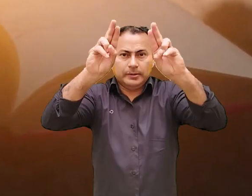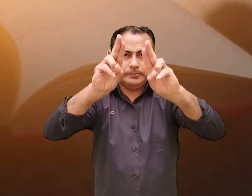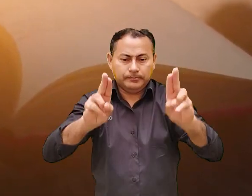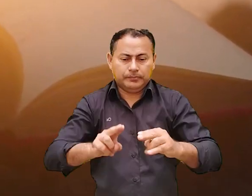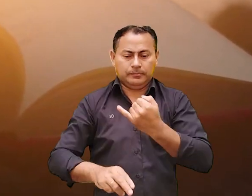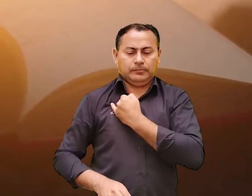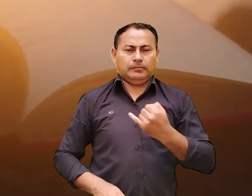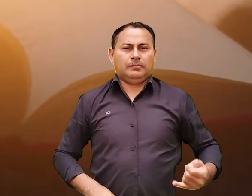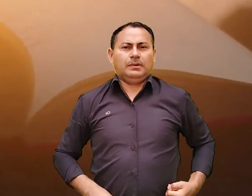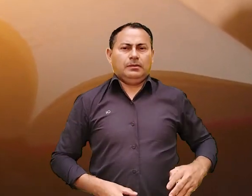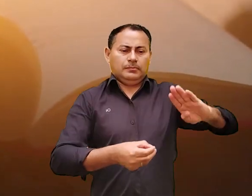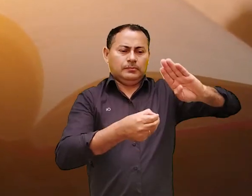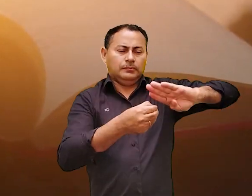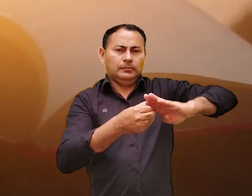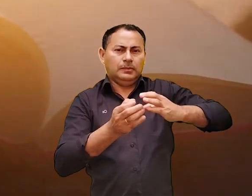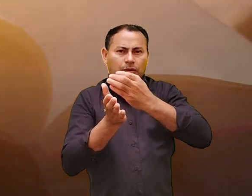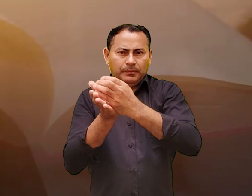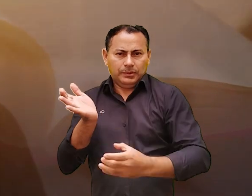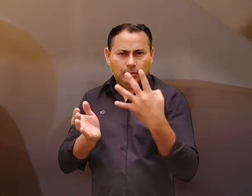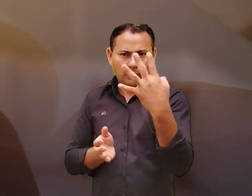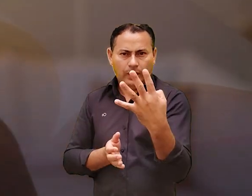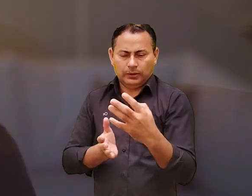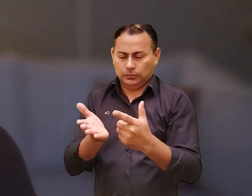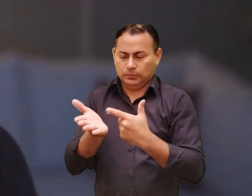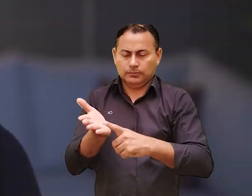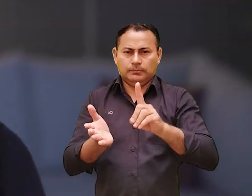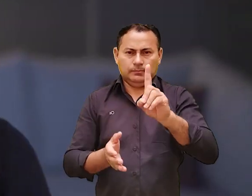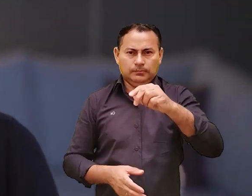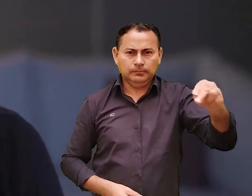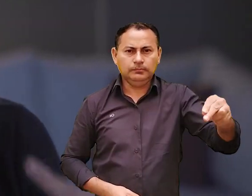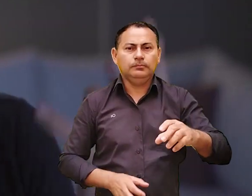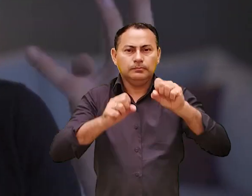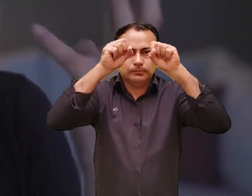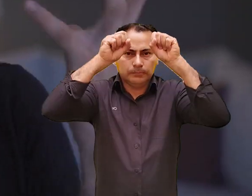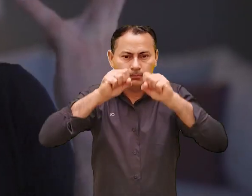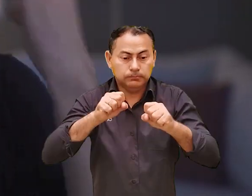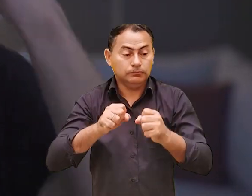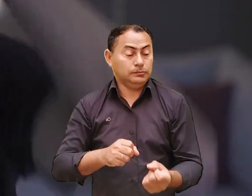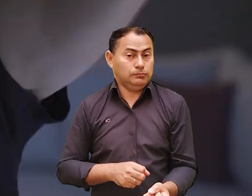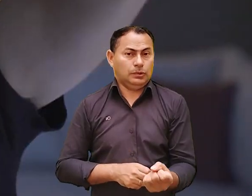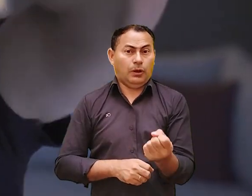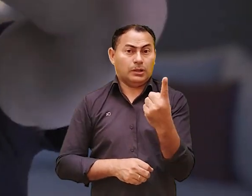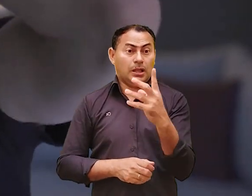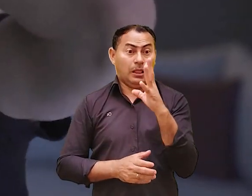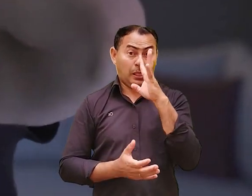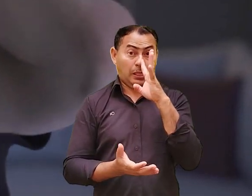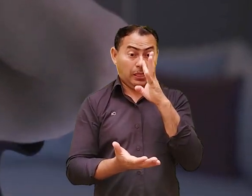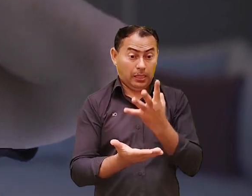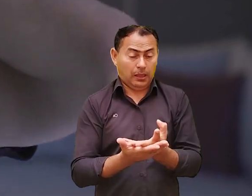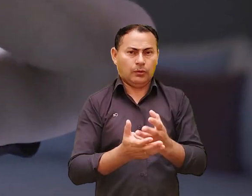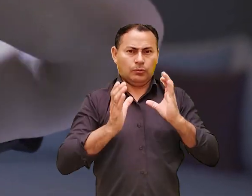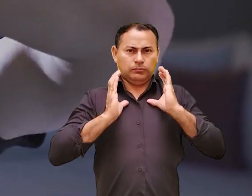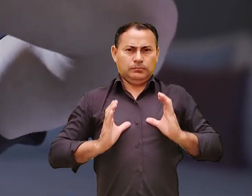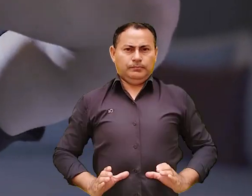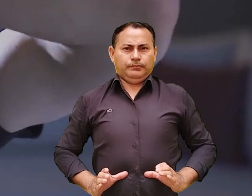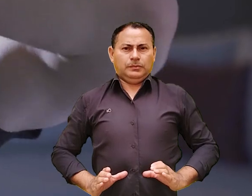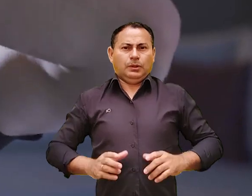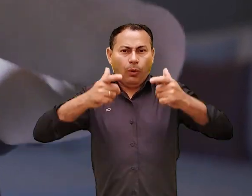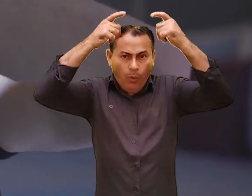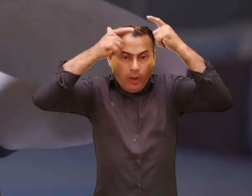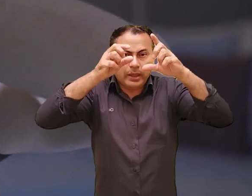o imperador da Babilônia, no capítulo 4 de Daniel, é um testemunho incrível. O comportamento